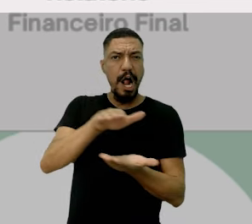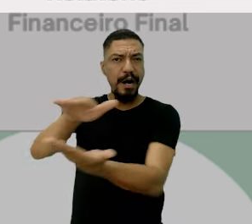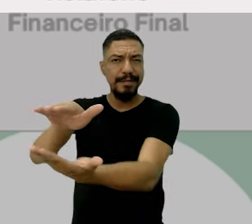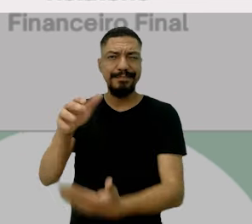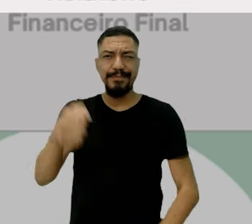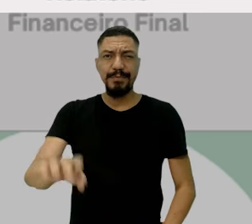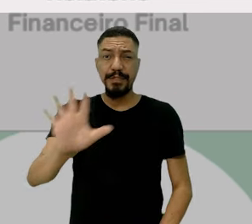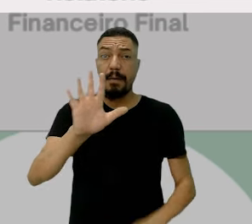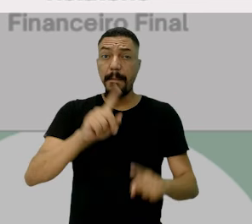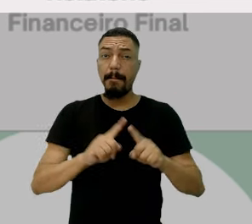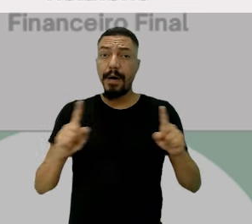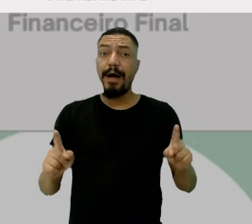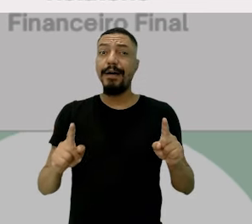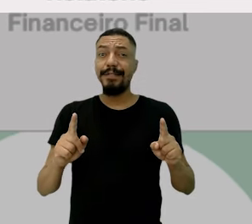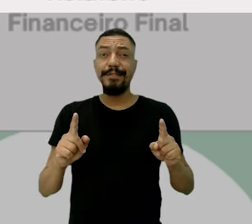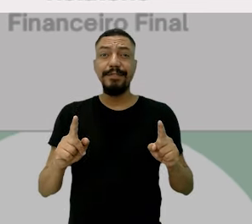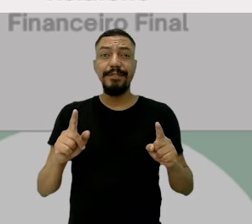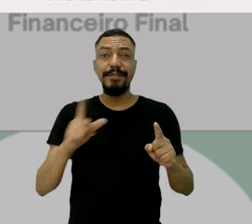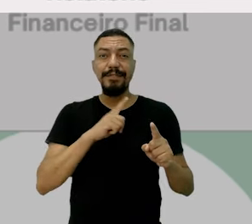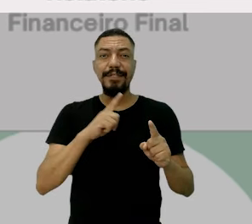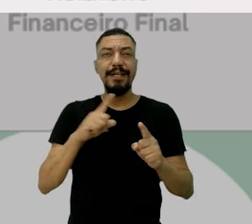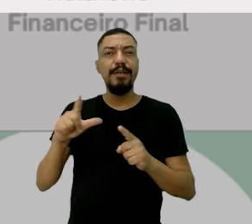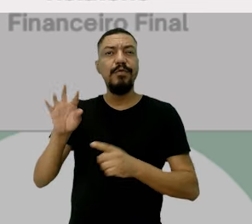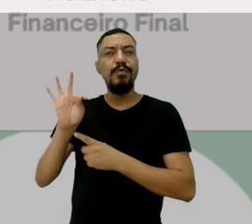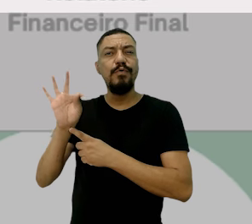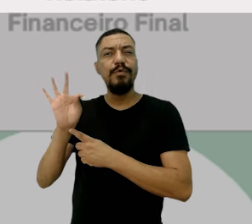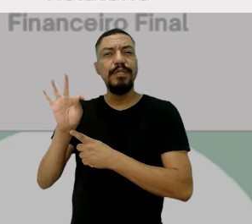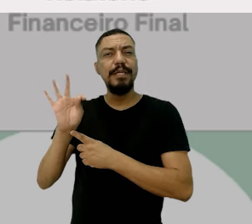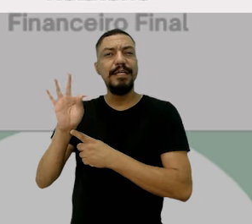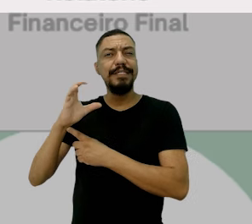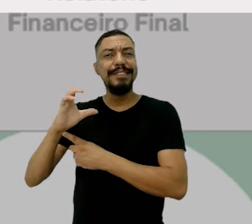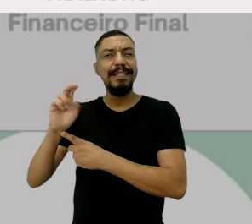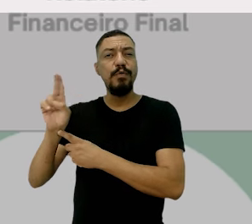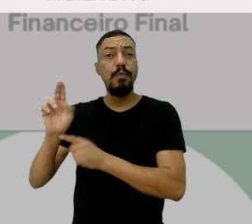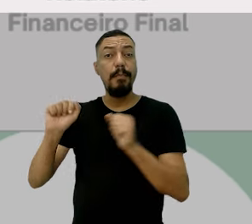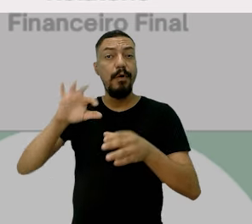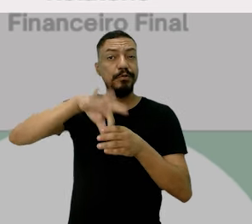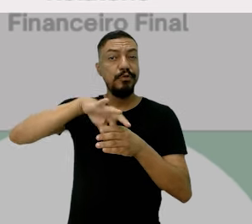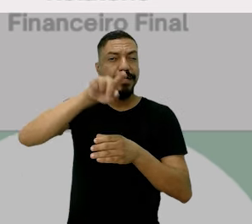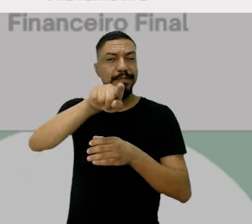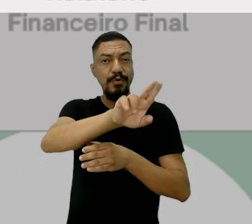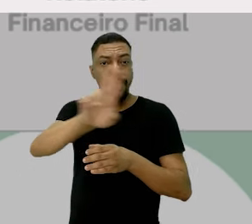Porém, existe uma coisa chamada Tribunal de Contas da União que pode te sortear.